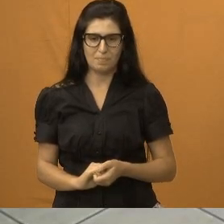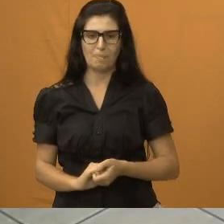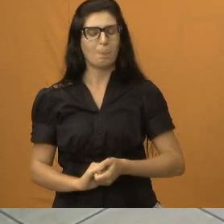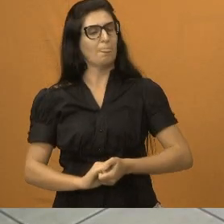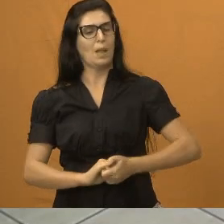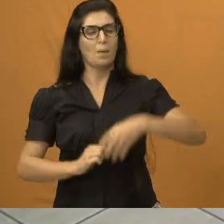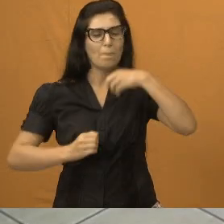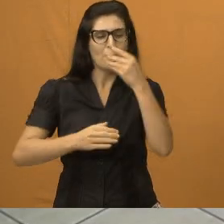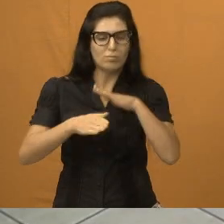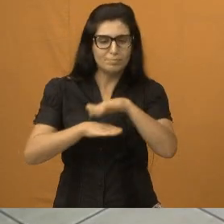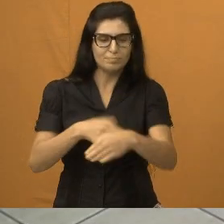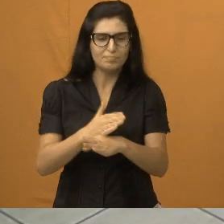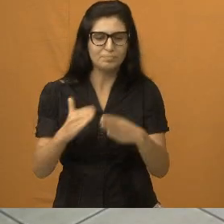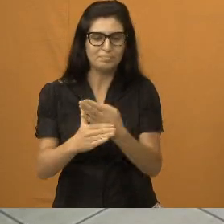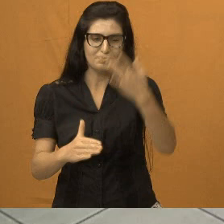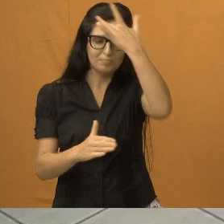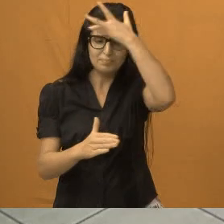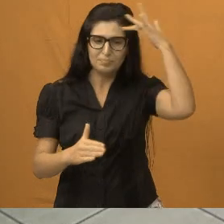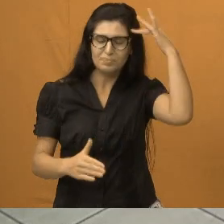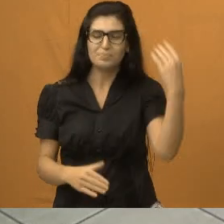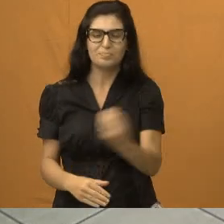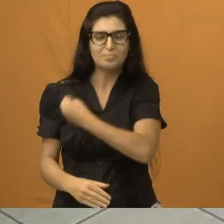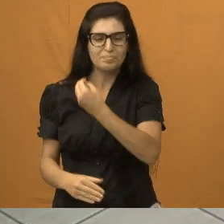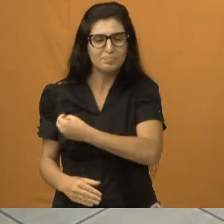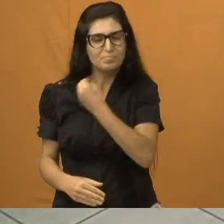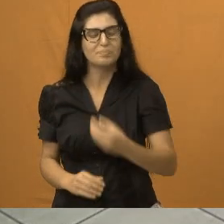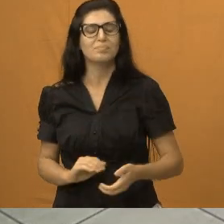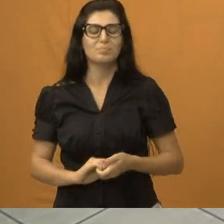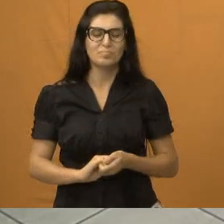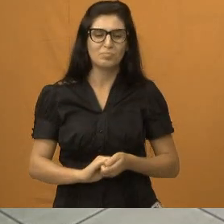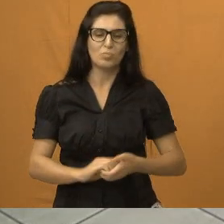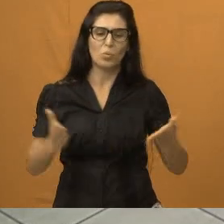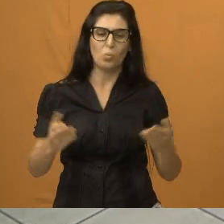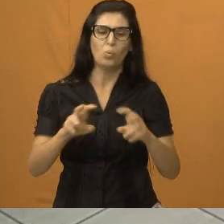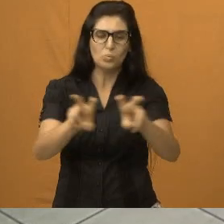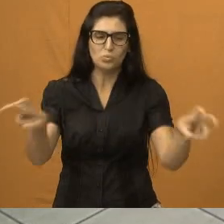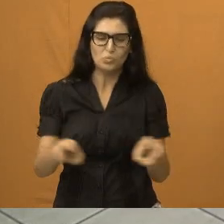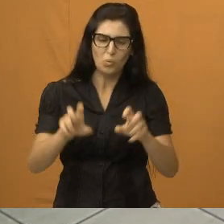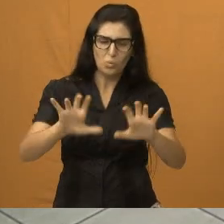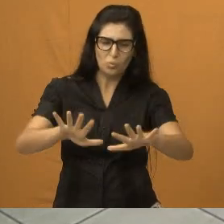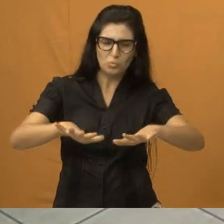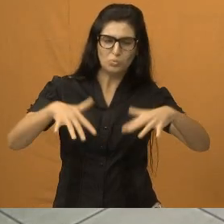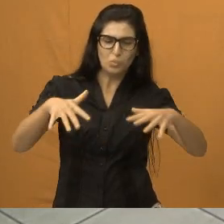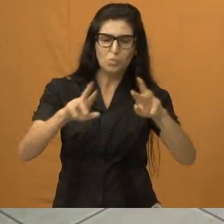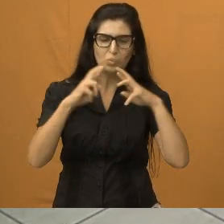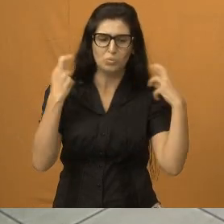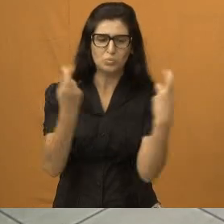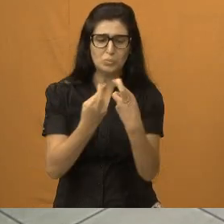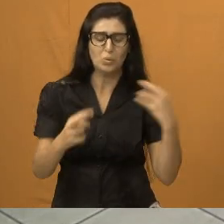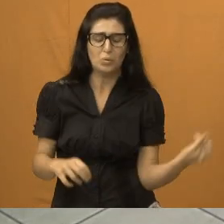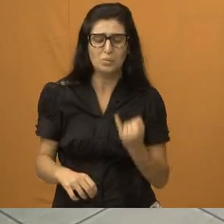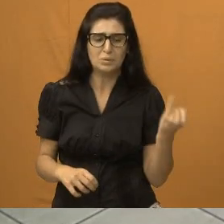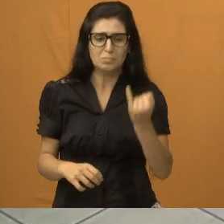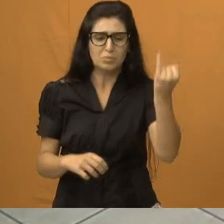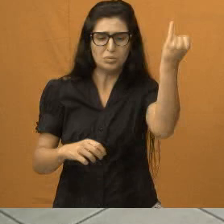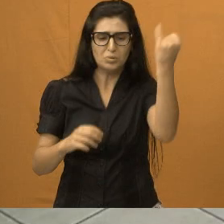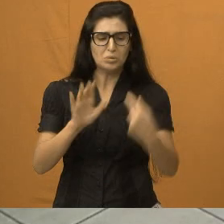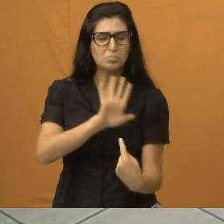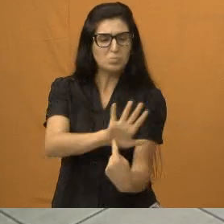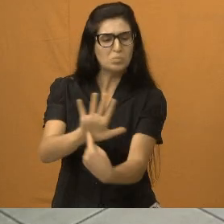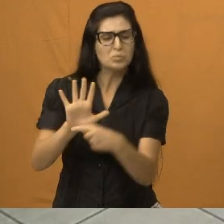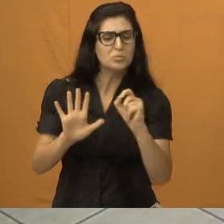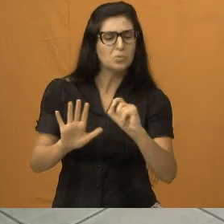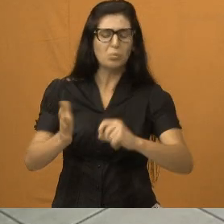Senhoras e senhores, boa noite. Estamos aqui reunidos para a audiência pública destinada à avaliação e